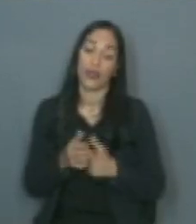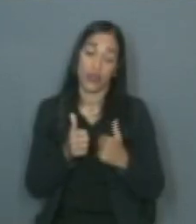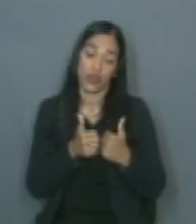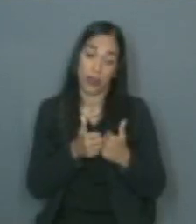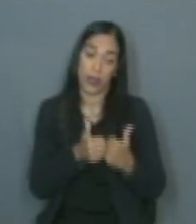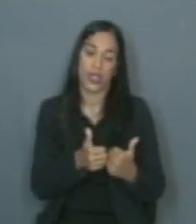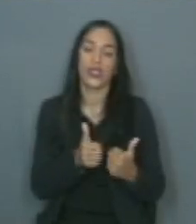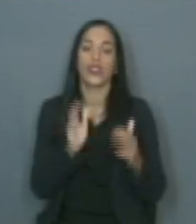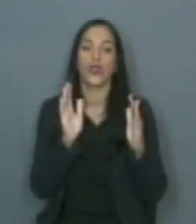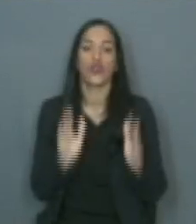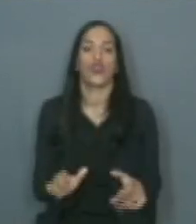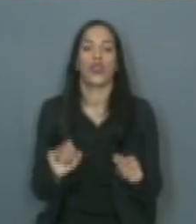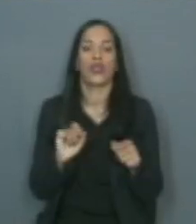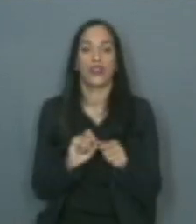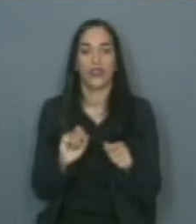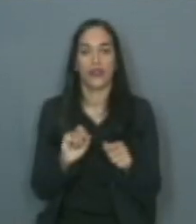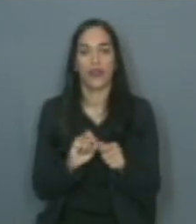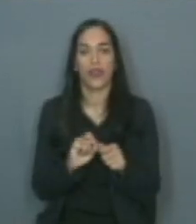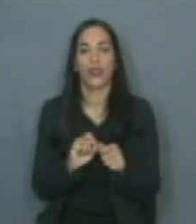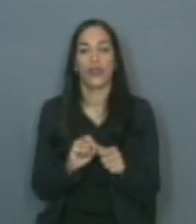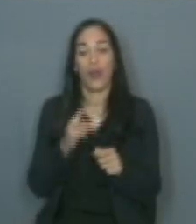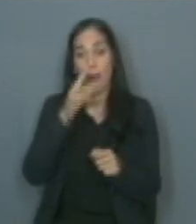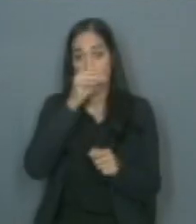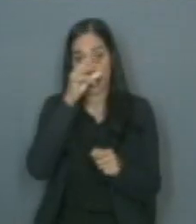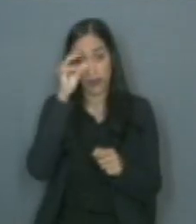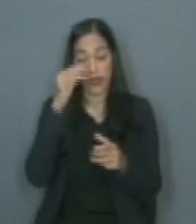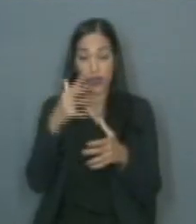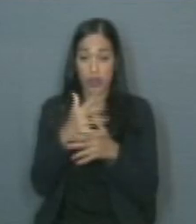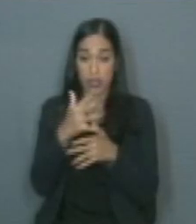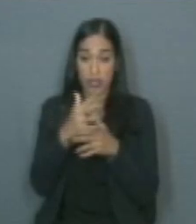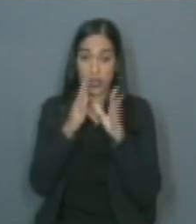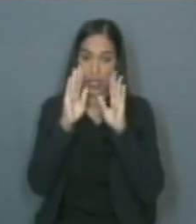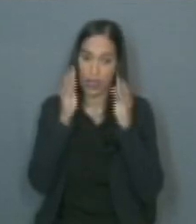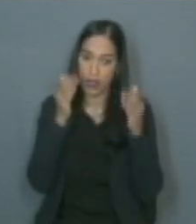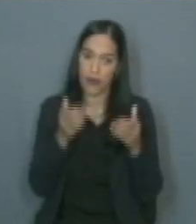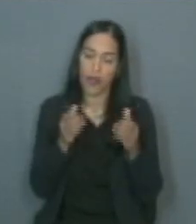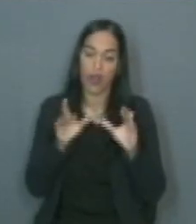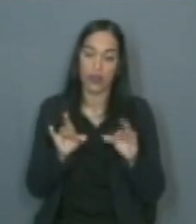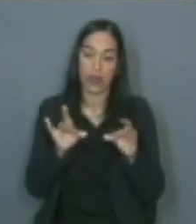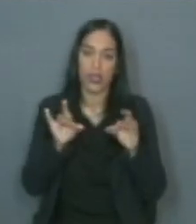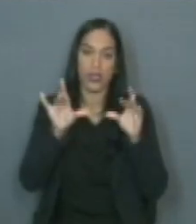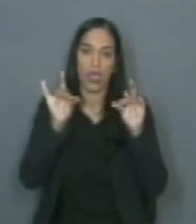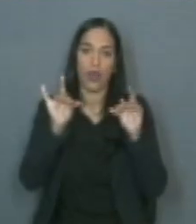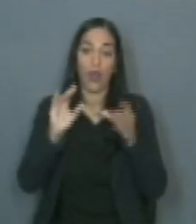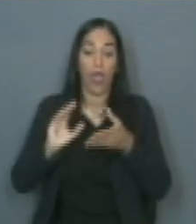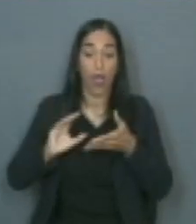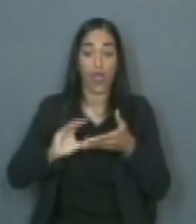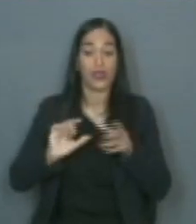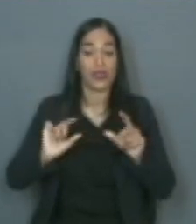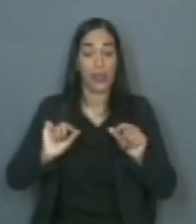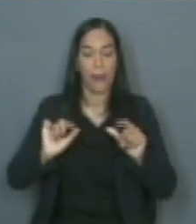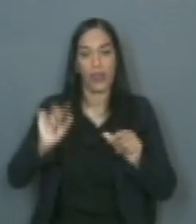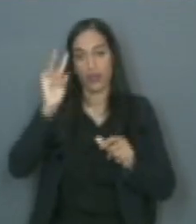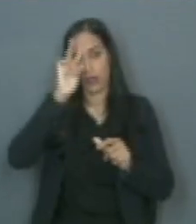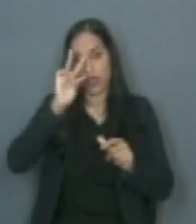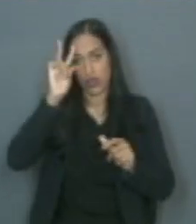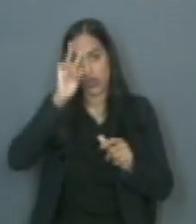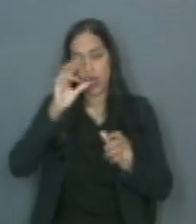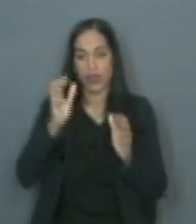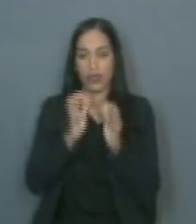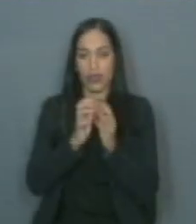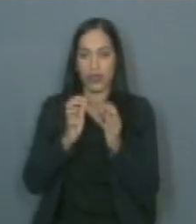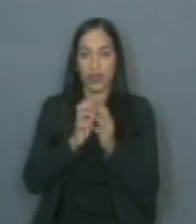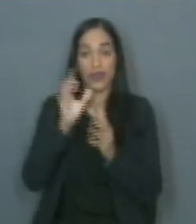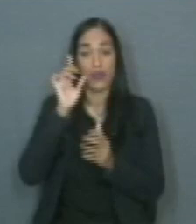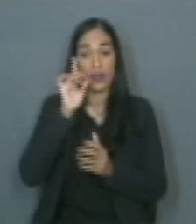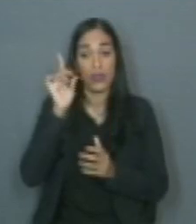que tem sido feito. A Prefeitura da cidade do Recife tem um olhar especial, executou os maiores orçamentos da história. Todos os